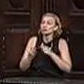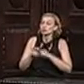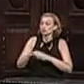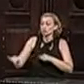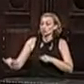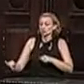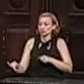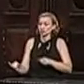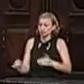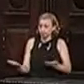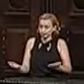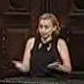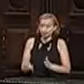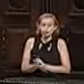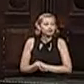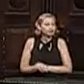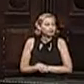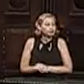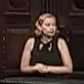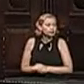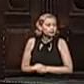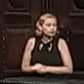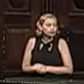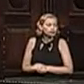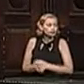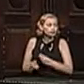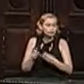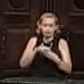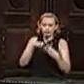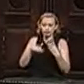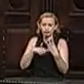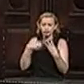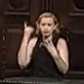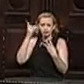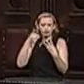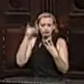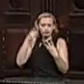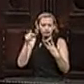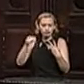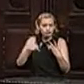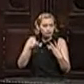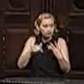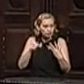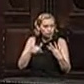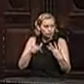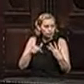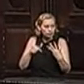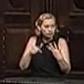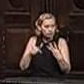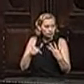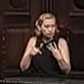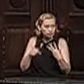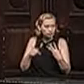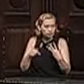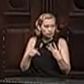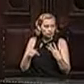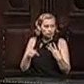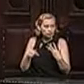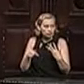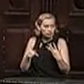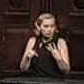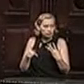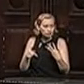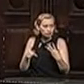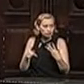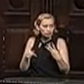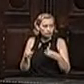com o deputado Flávio Bolsonaro, nesse plenário, temos 3 deputados estaduais que concorreram a prefeito da cidade do Rio de Janeiro nas últimas eleições.